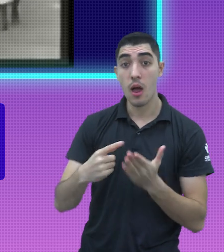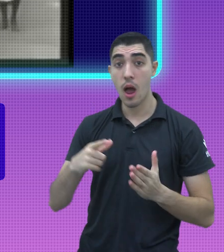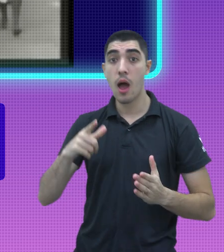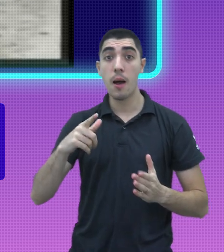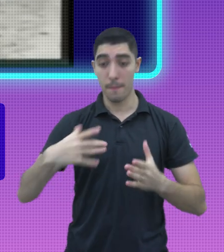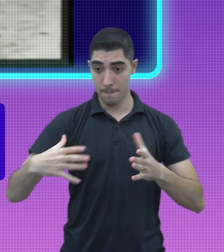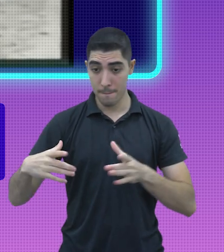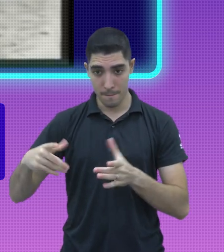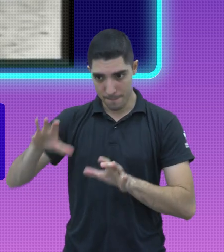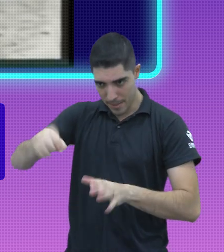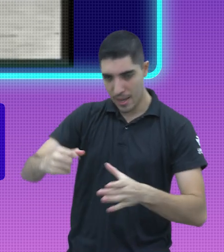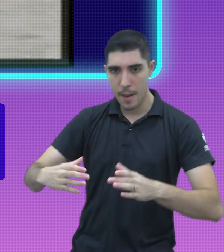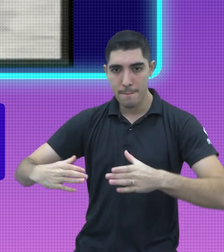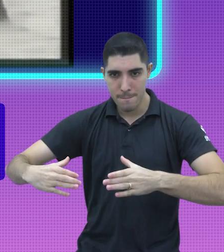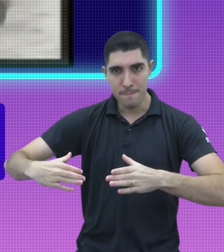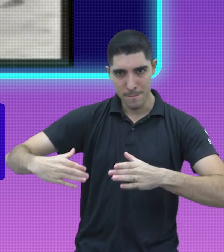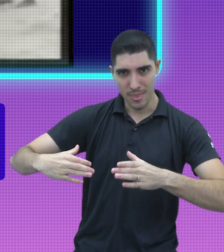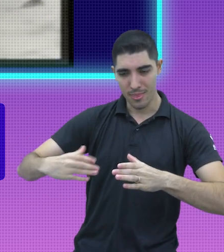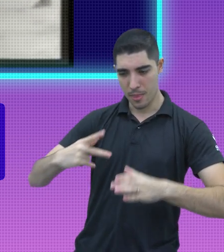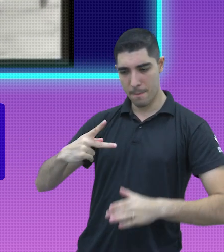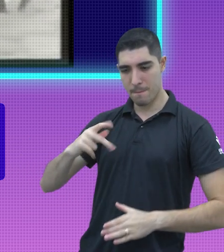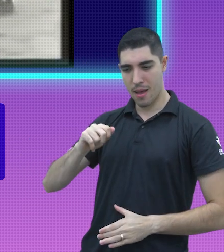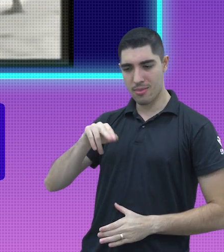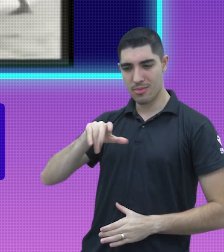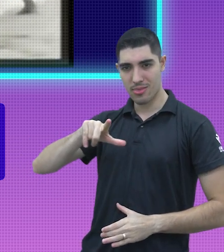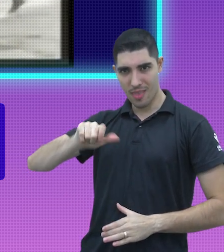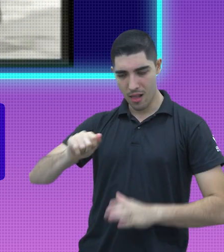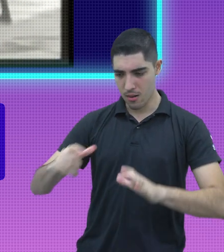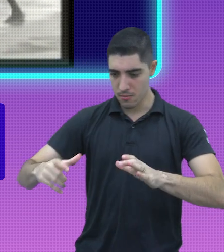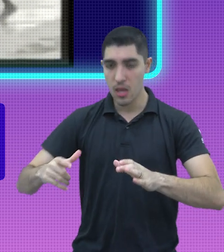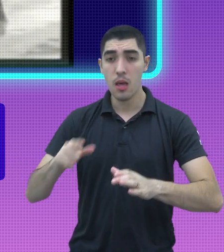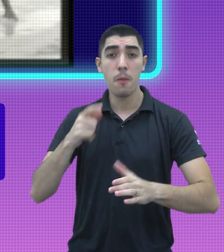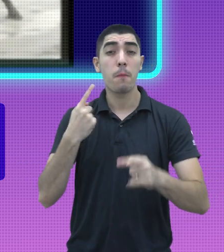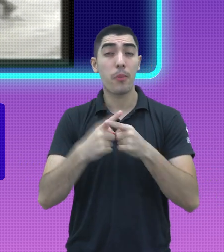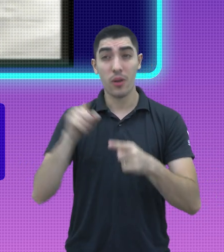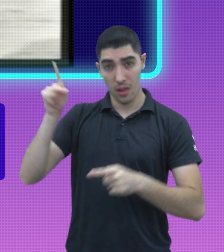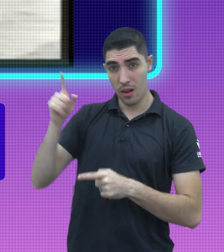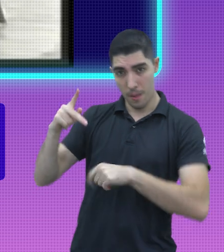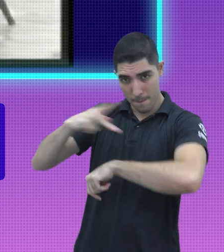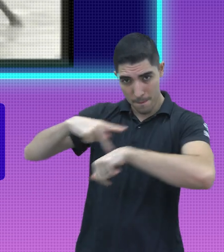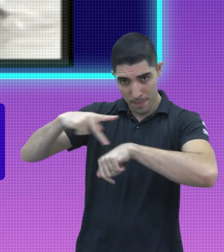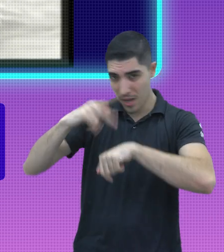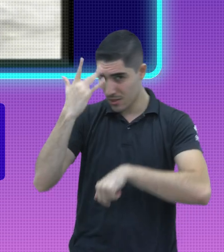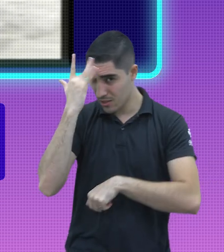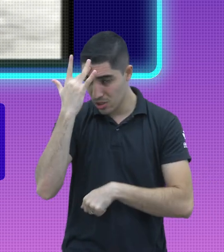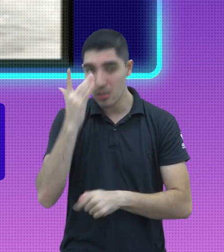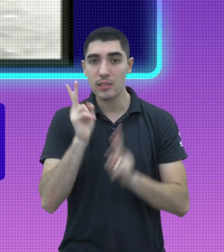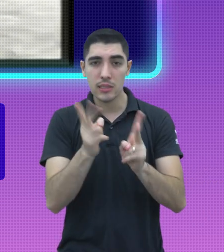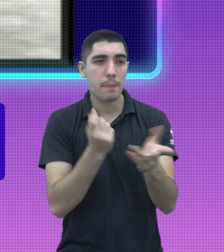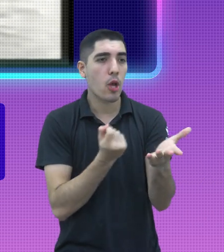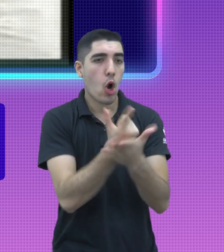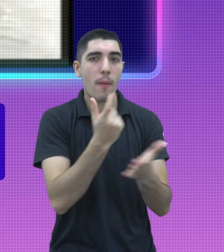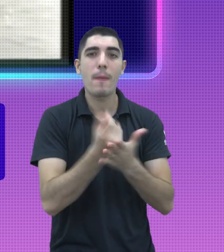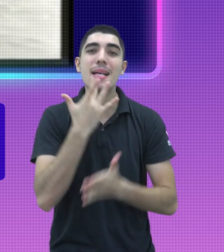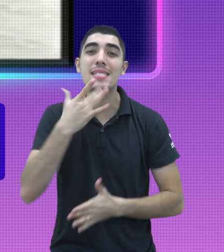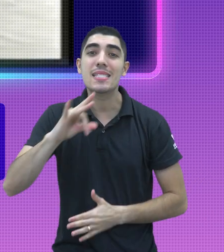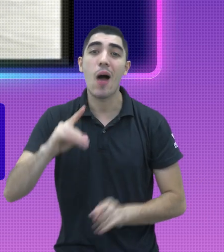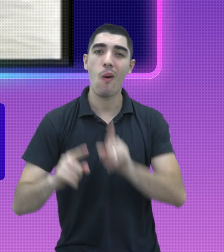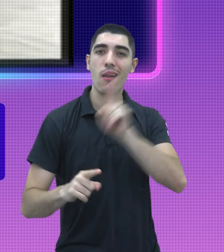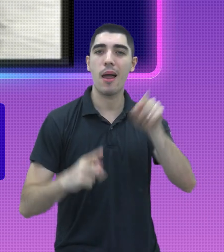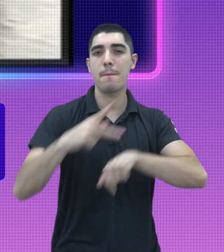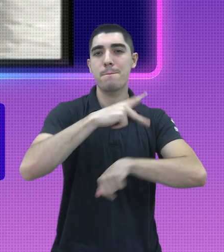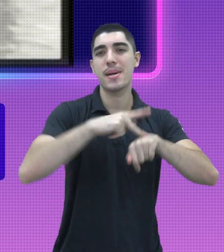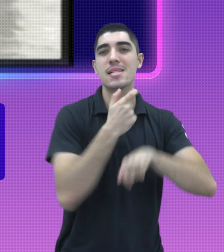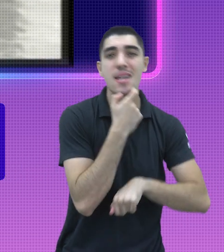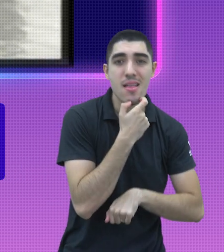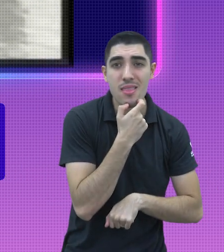de água do mar, porque a Índia era obrigada a comprar sal da Inglaterra,